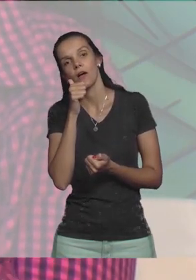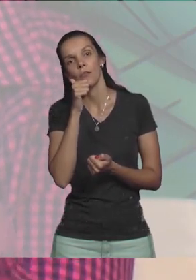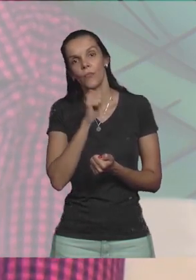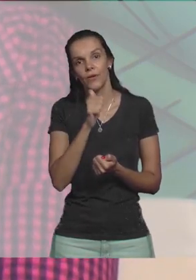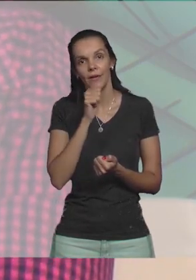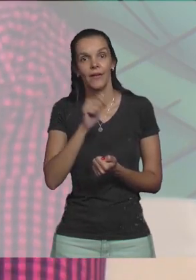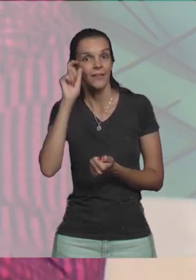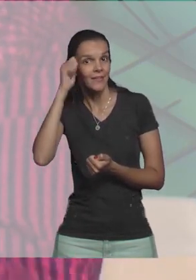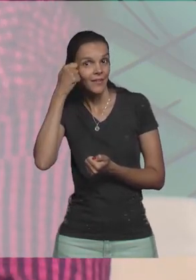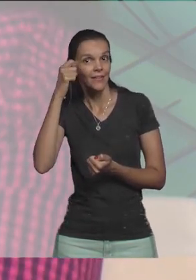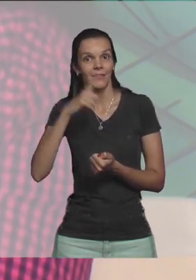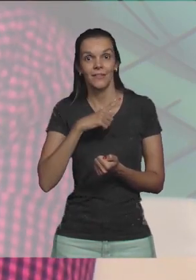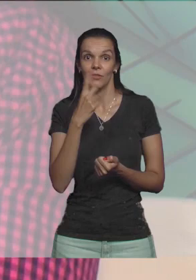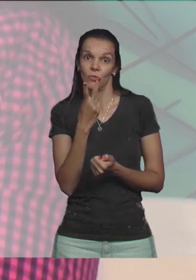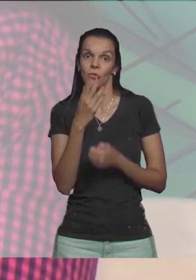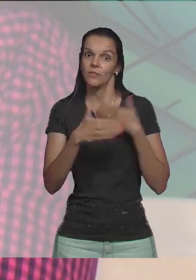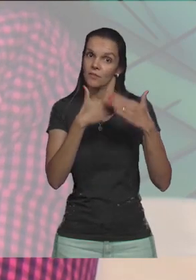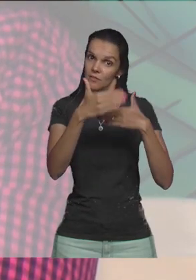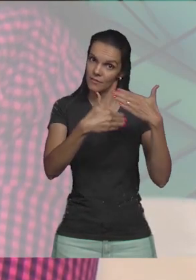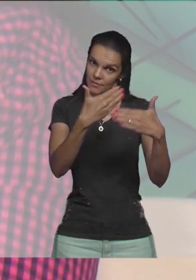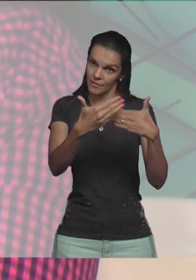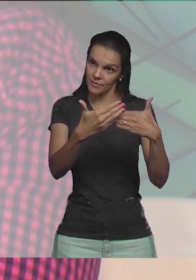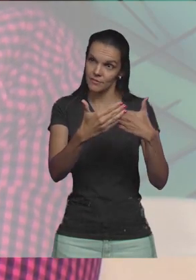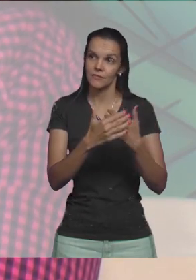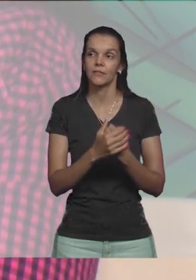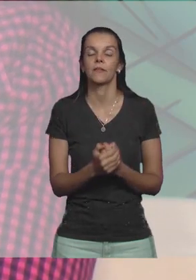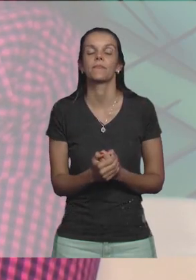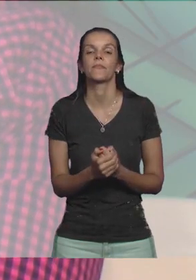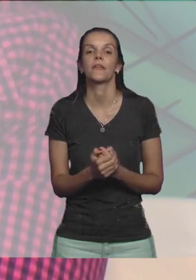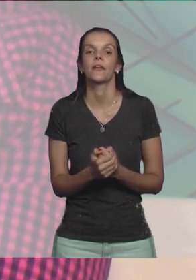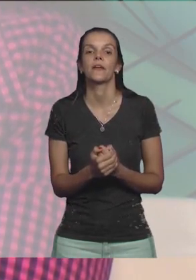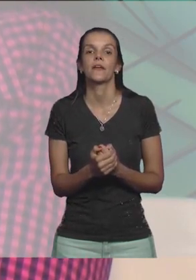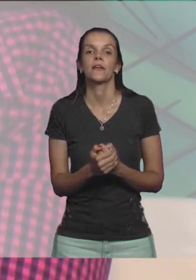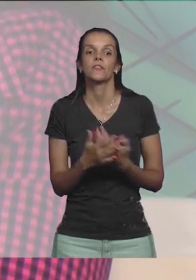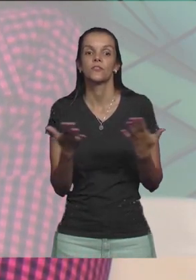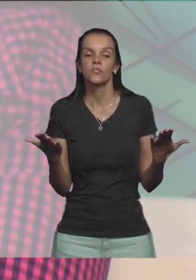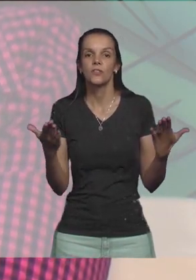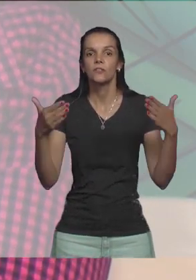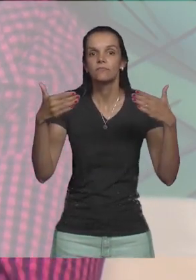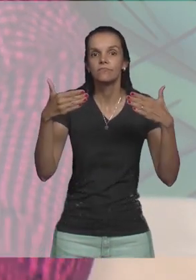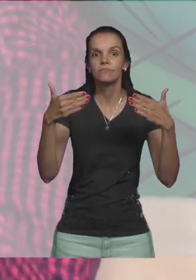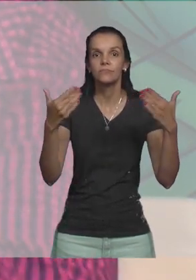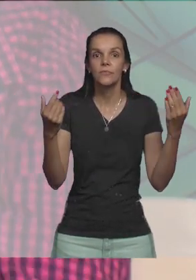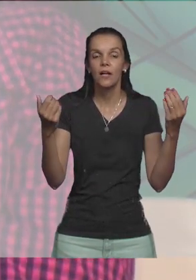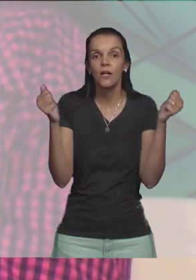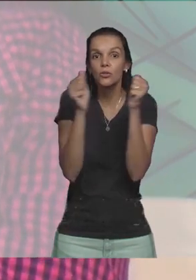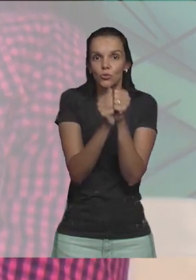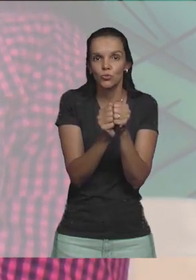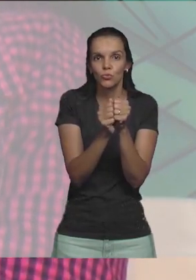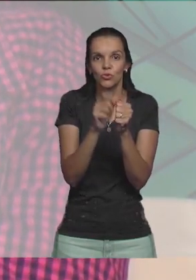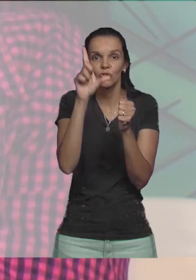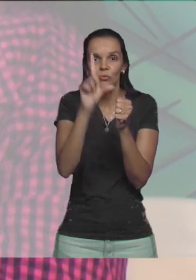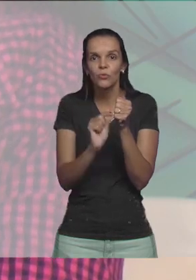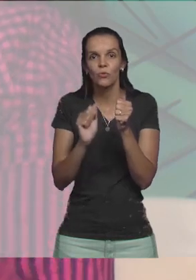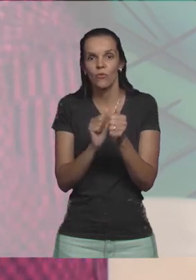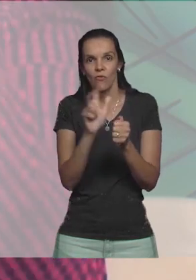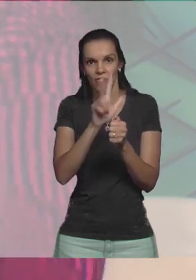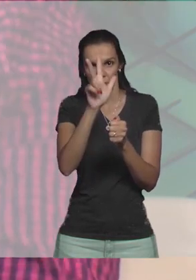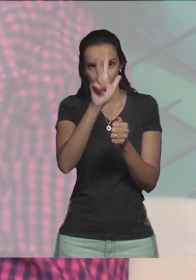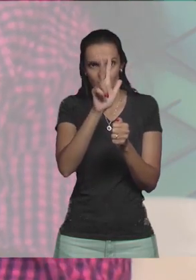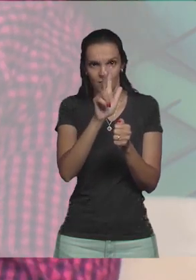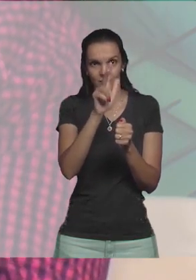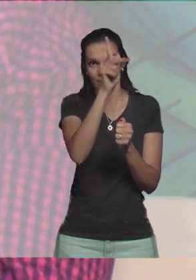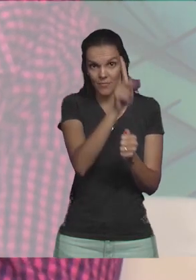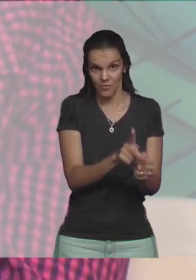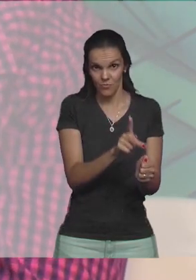é negra, tu tem dois processos ali, né? De intersecção, aonde diminui o valor daquela pessoa, por